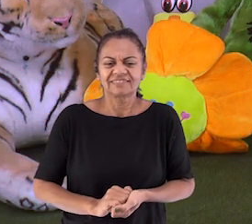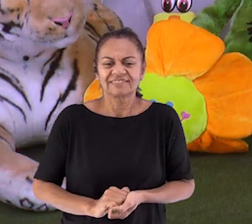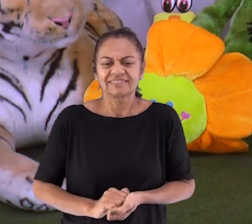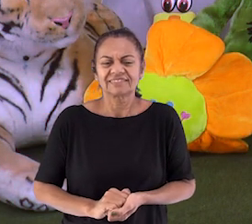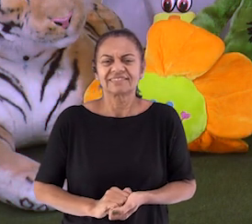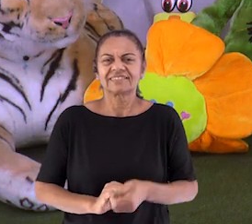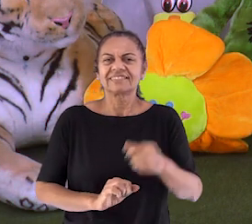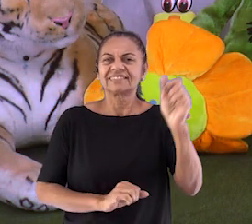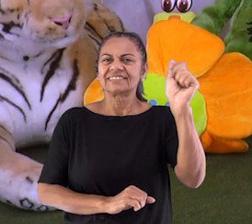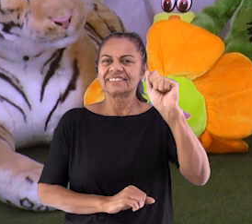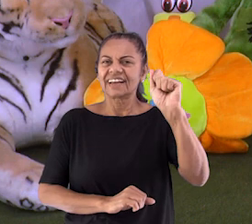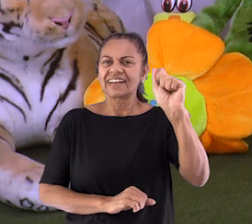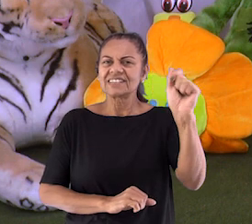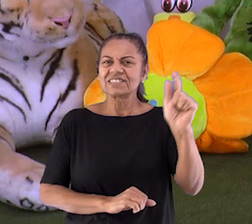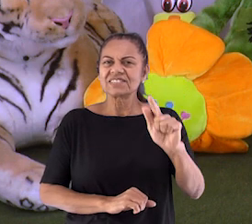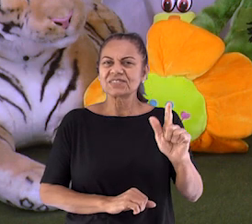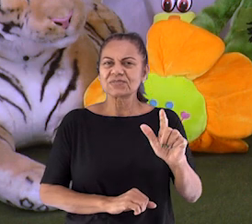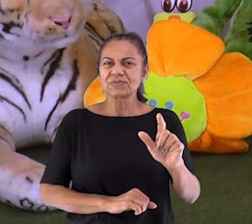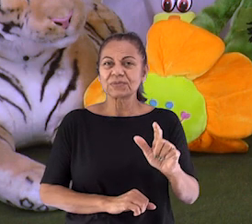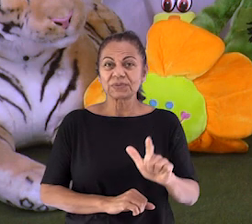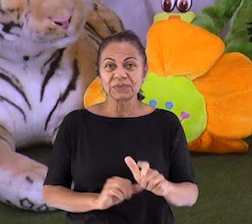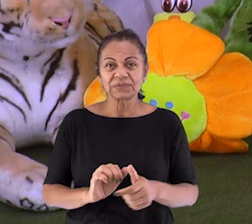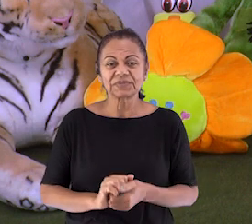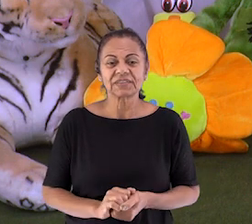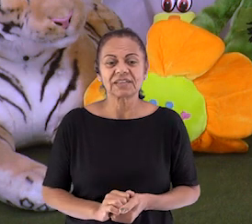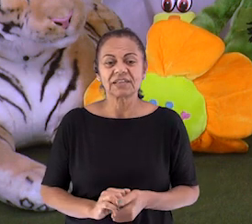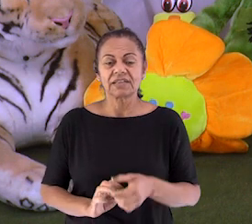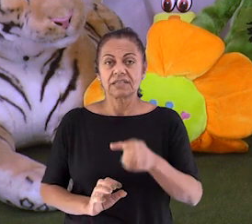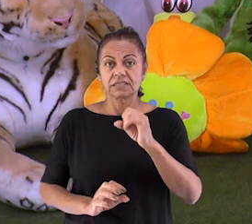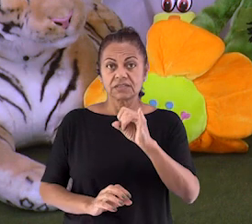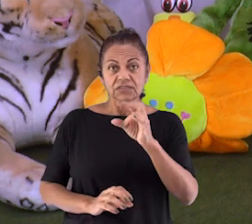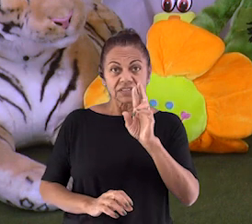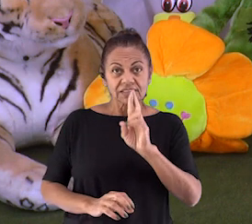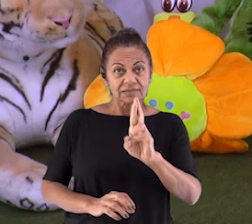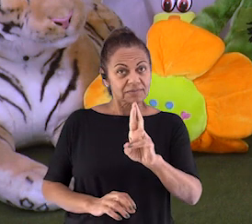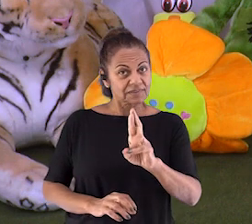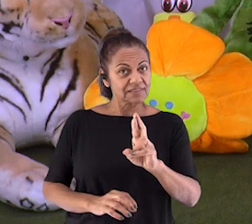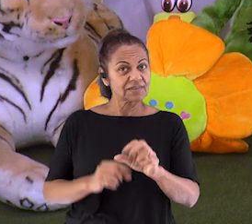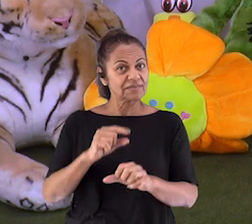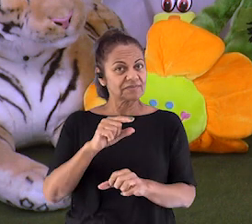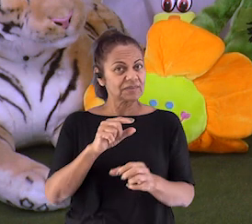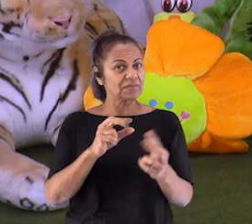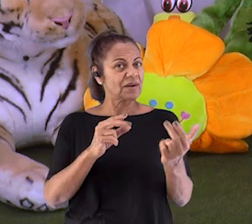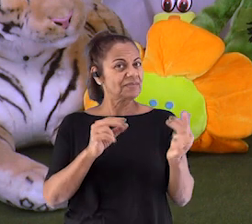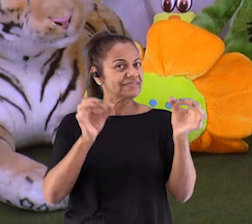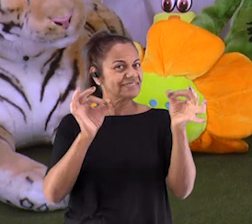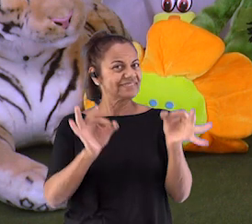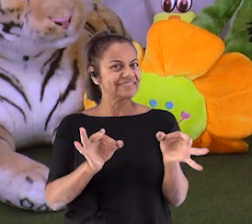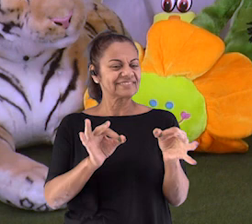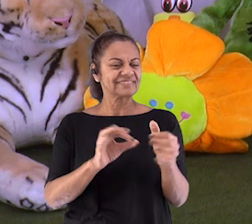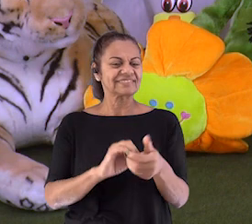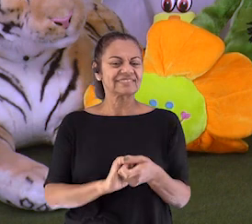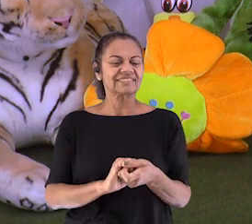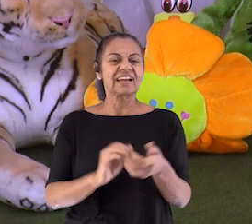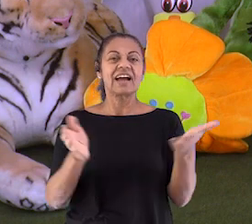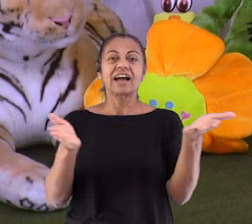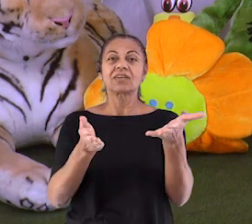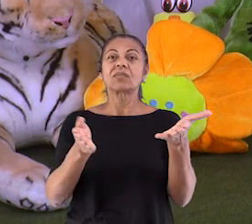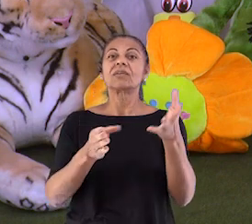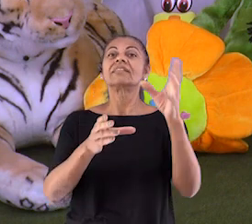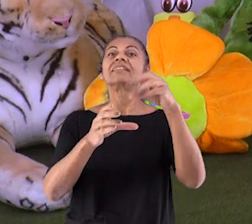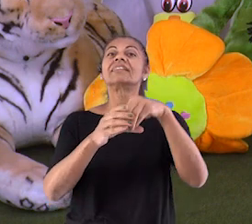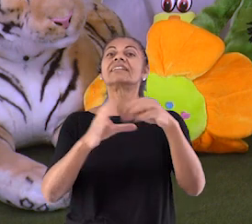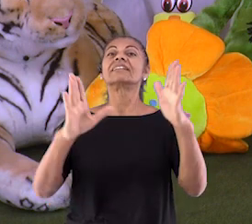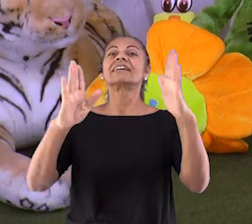Ela é da cor azul. Acertou quem respondeu azul. Agora vamos procurar